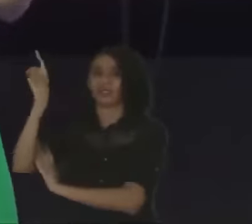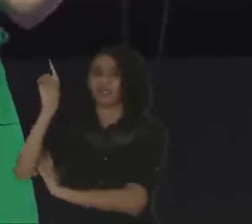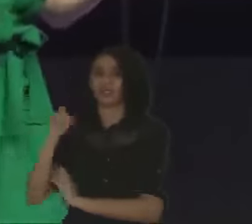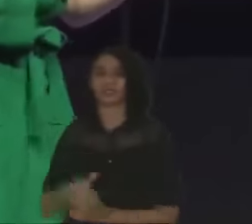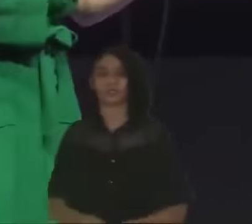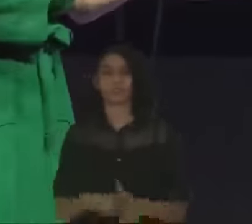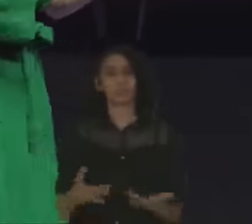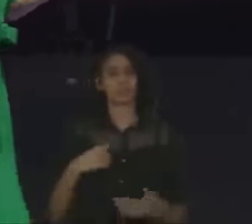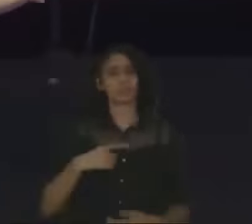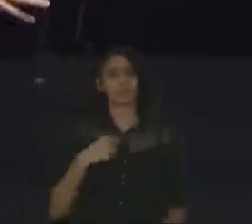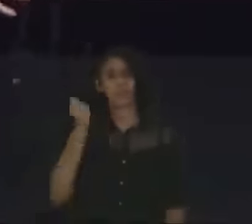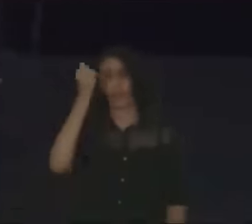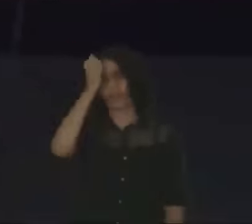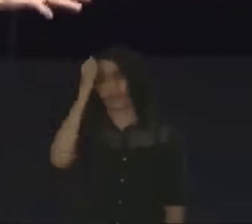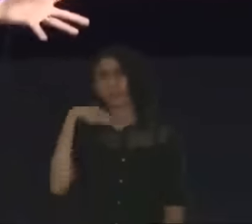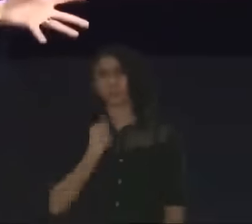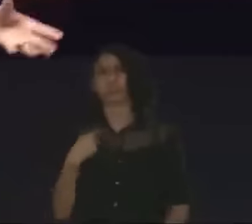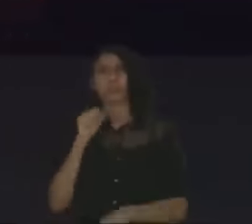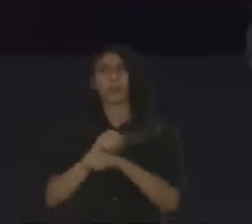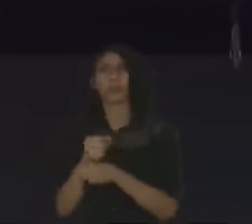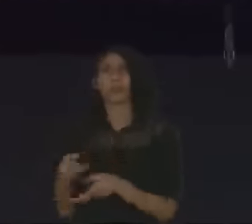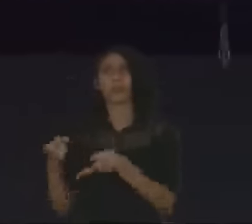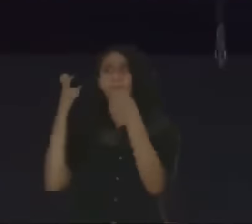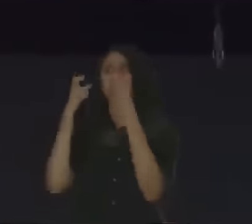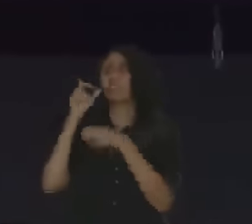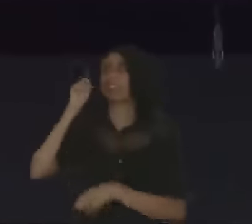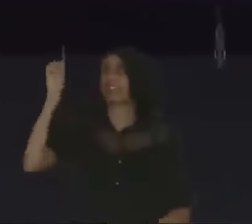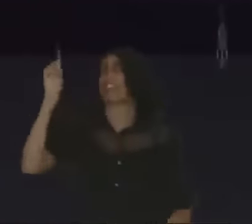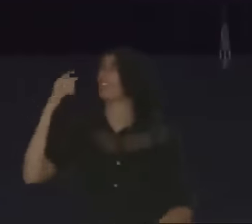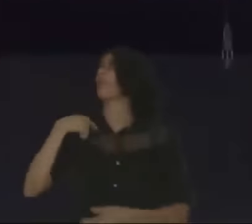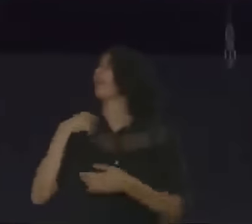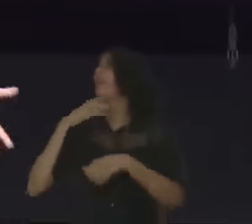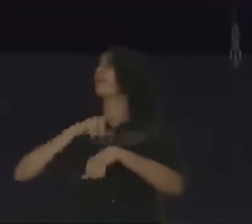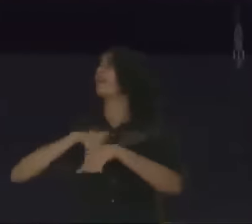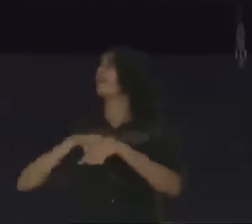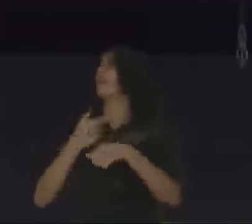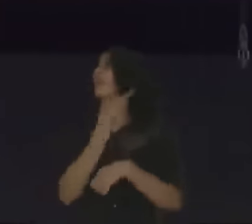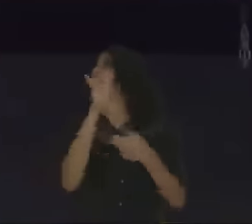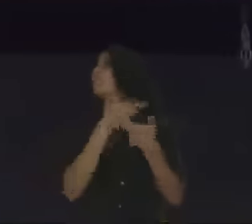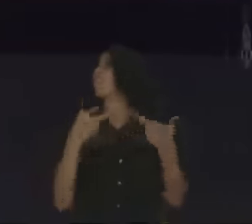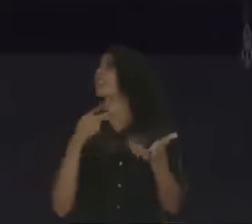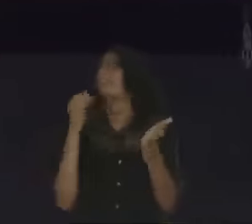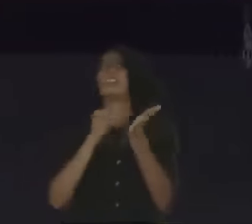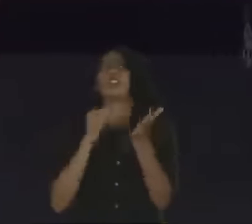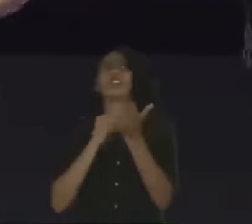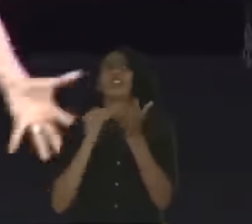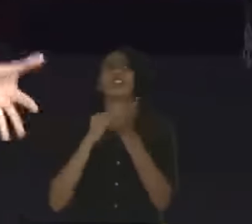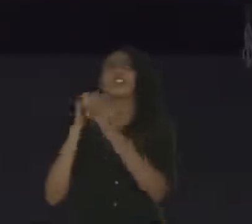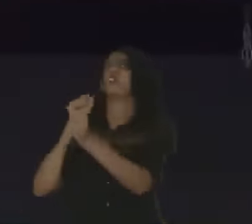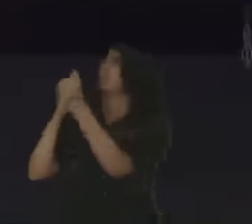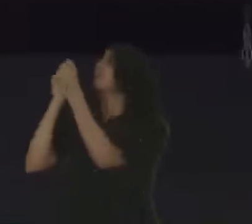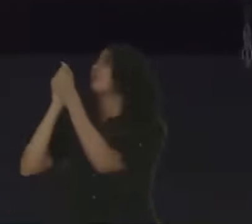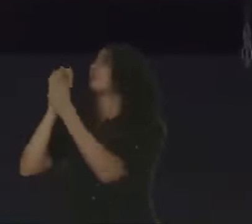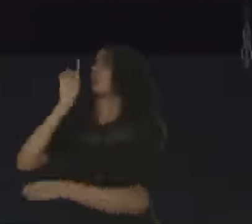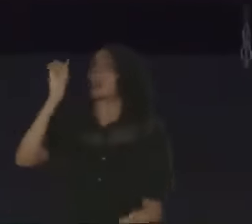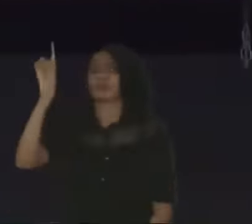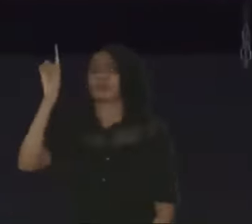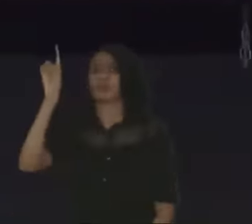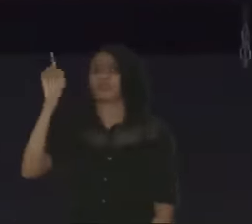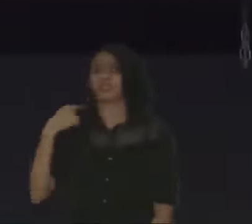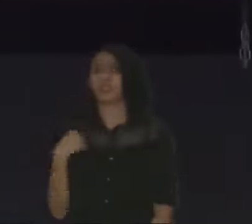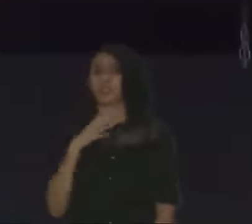você para por um momento e se percebe meu Deus eu tô dando meu tempo mais para isso do que para Deus meu Deus o meu amor tá mais para isso